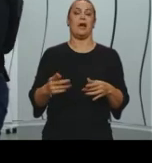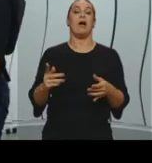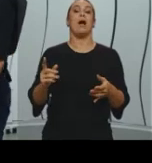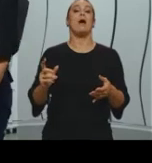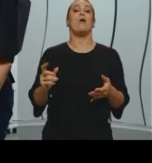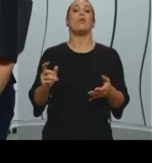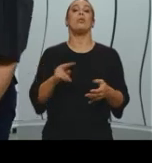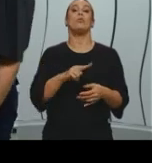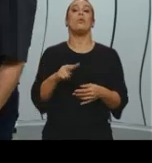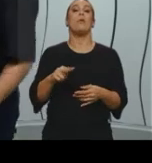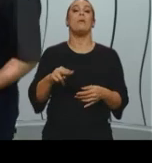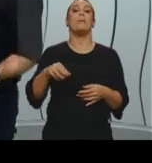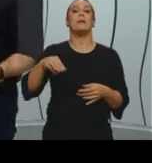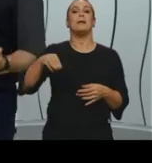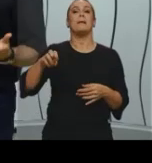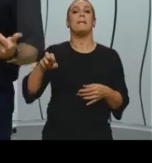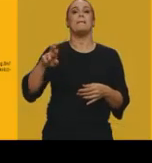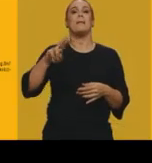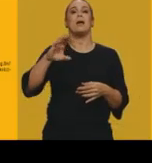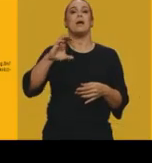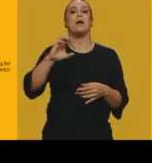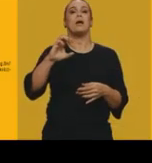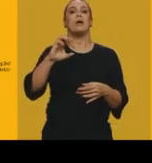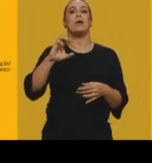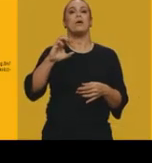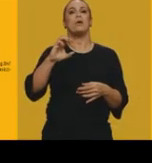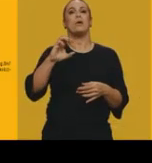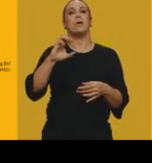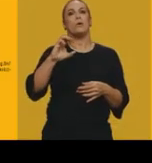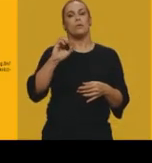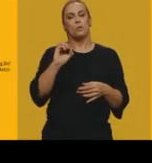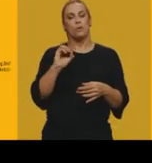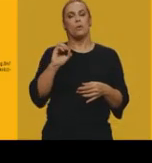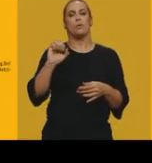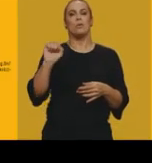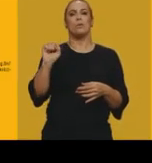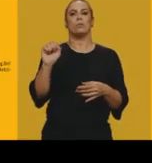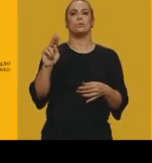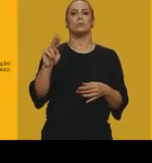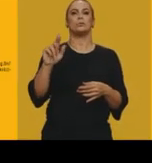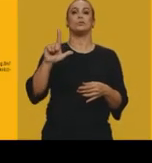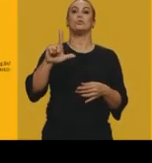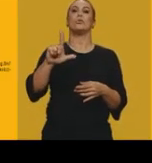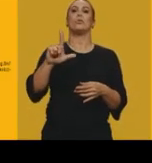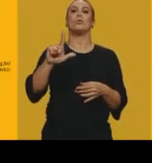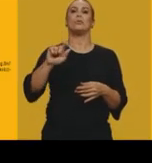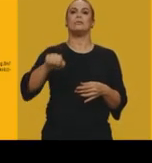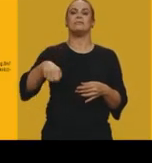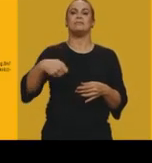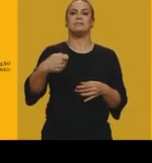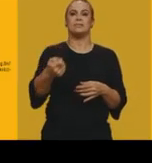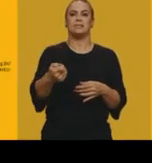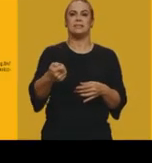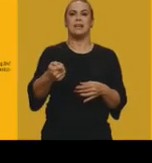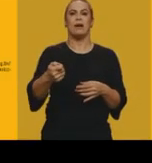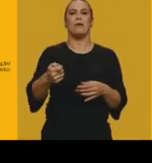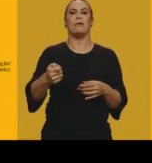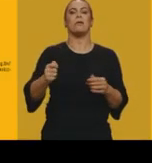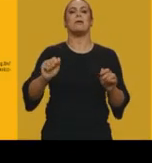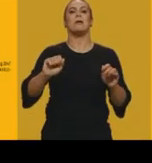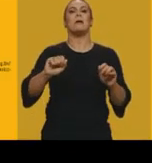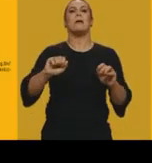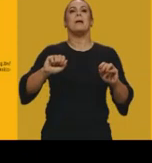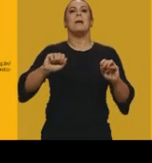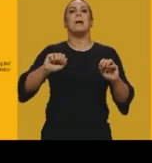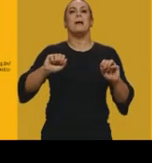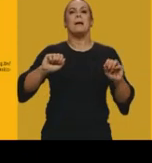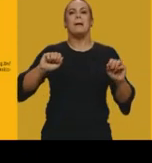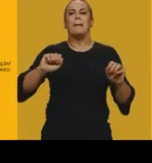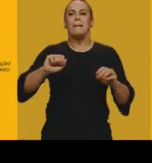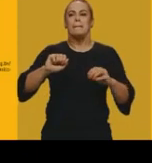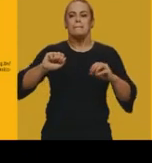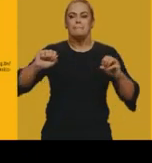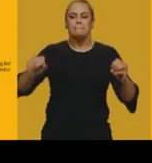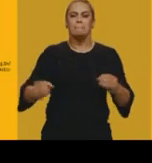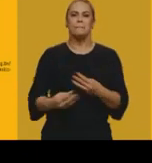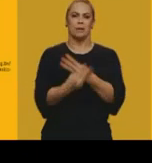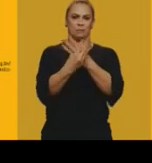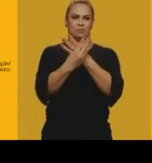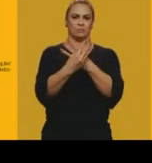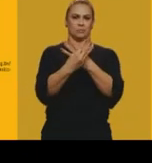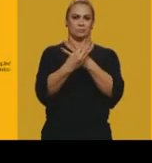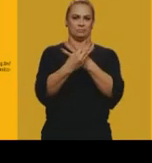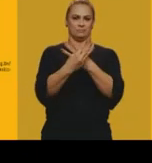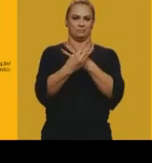Bom, Mercosul, Mercado Comum do Sul, né? Apesar do nome Mercado Comum, trata-se de uma união aduaneira, certinho?